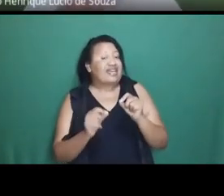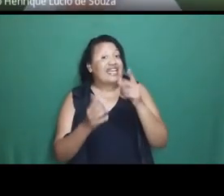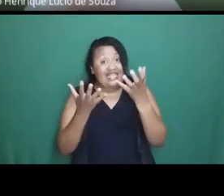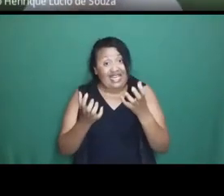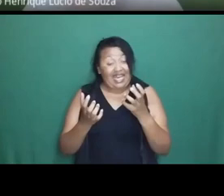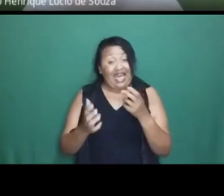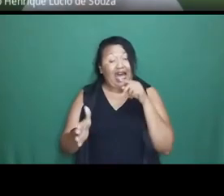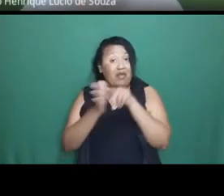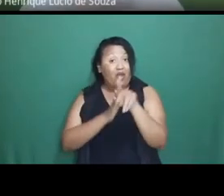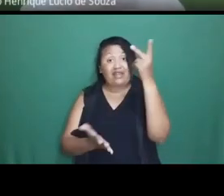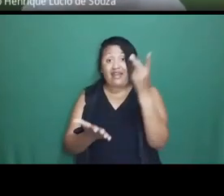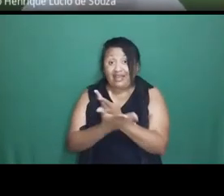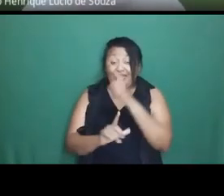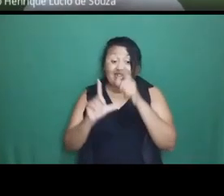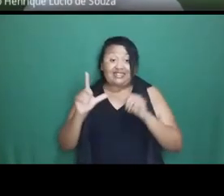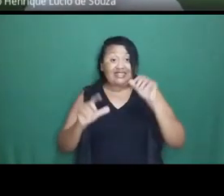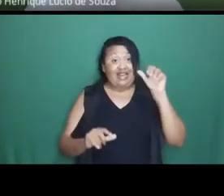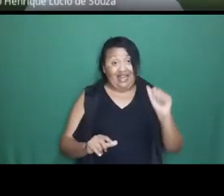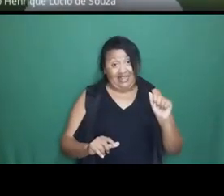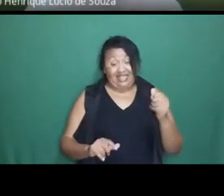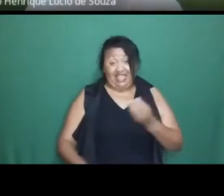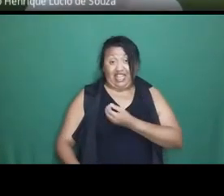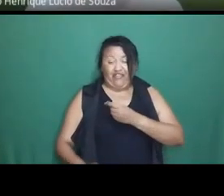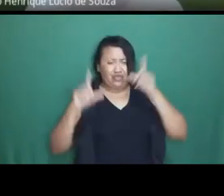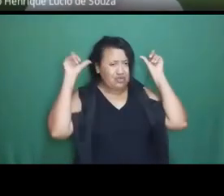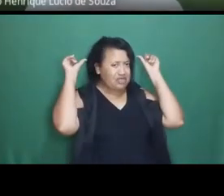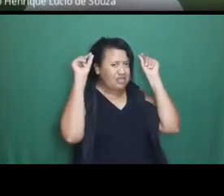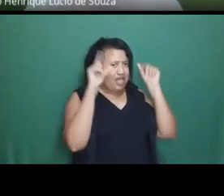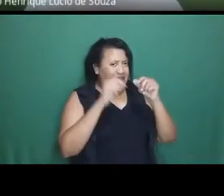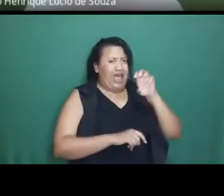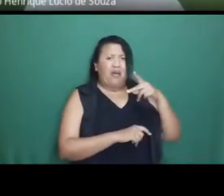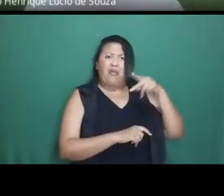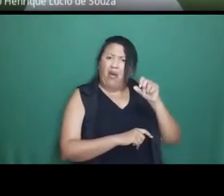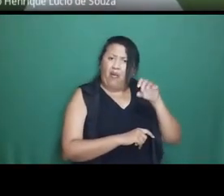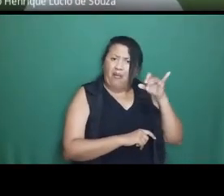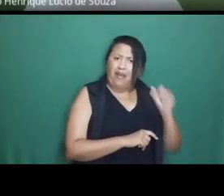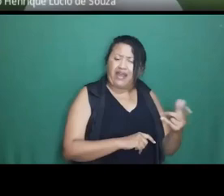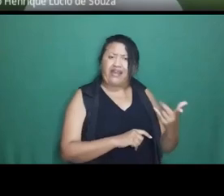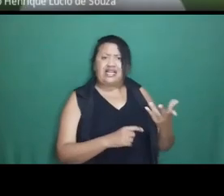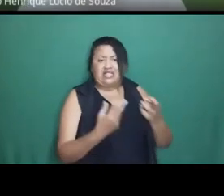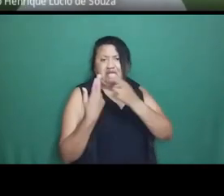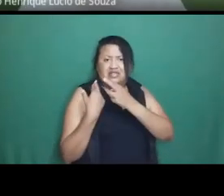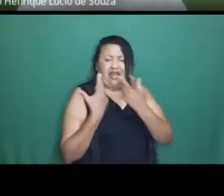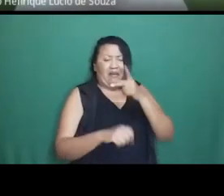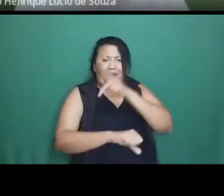errada então a letra a vida dos gregos as recompetas